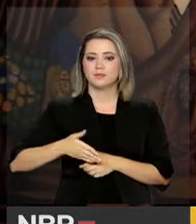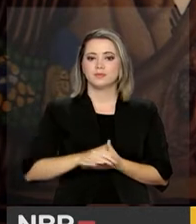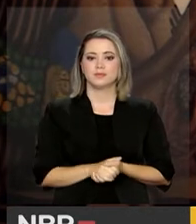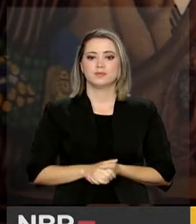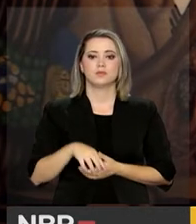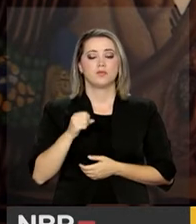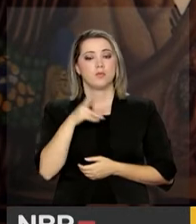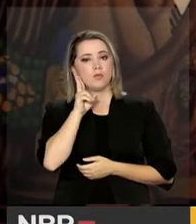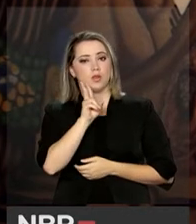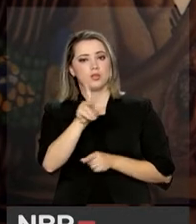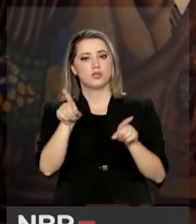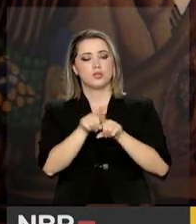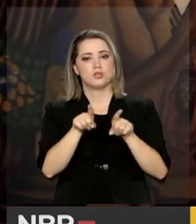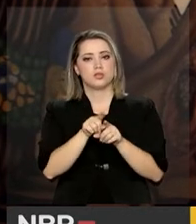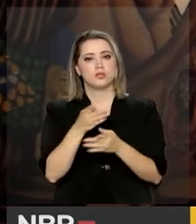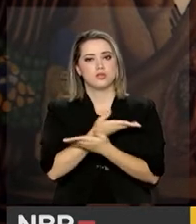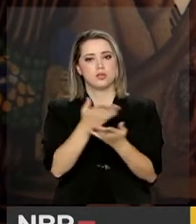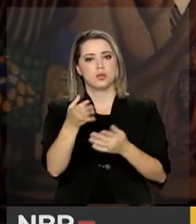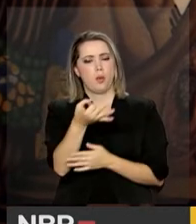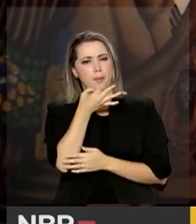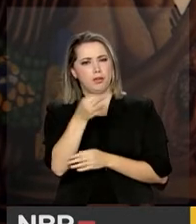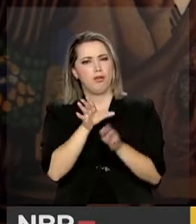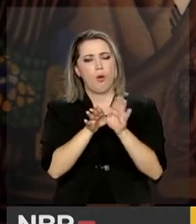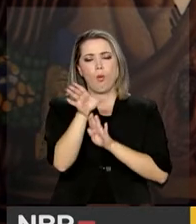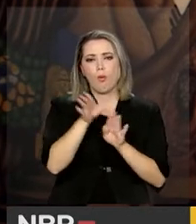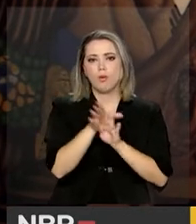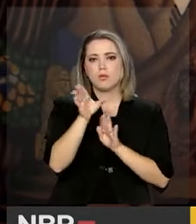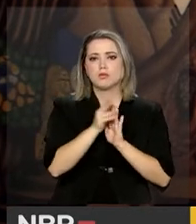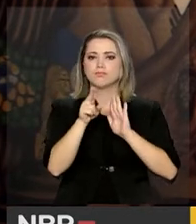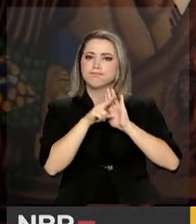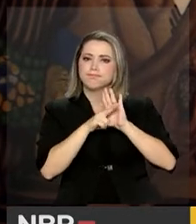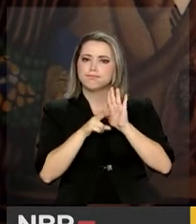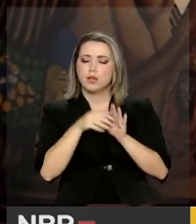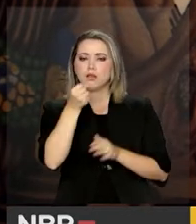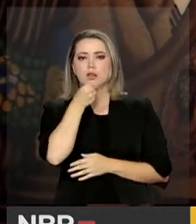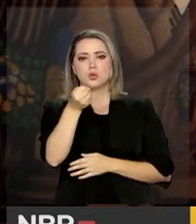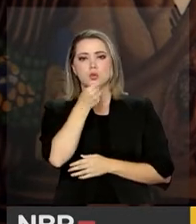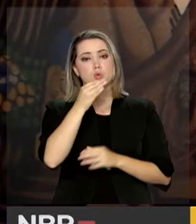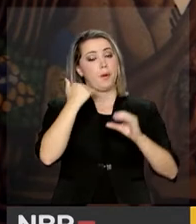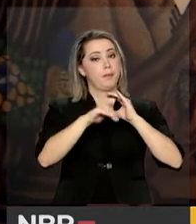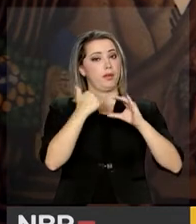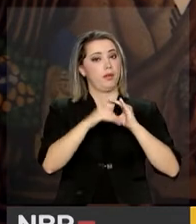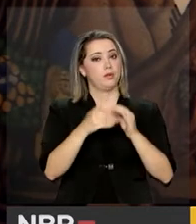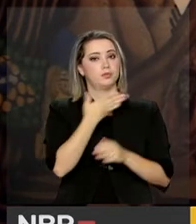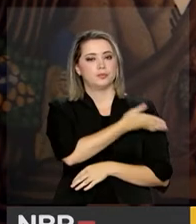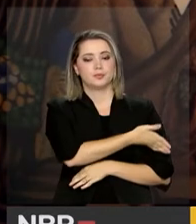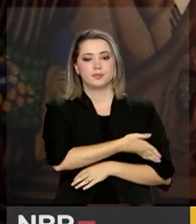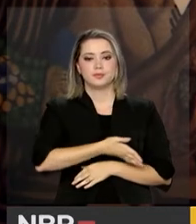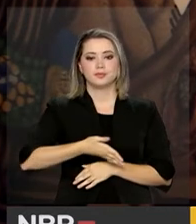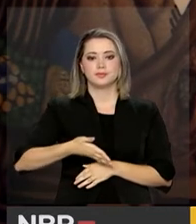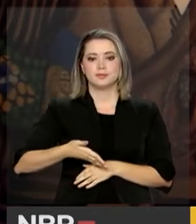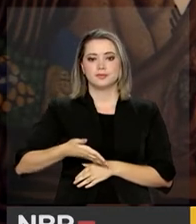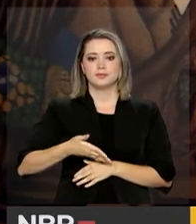youtube.com/tvnbr. E a gente também conta com a sua sugestão de pauta, de entrevista. Basta enviar um e-mail para a gente para